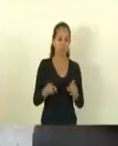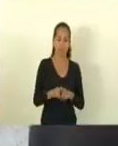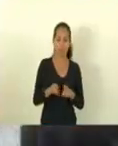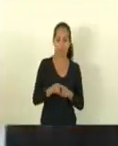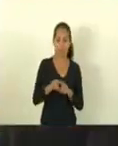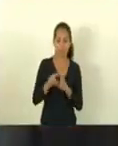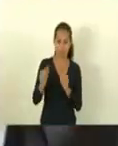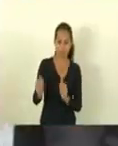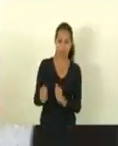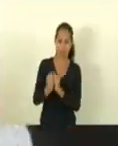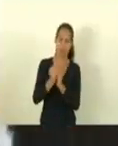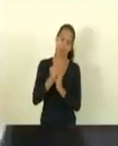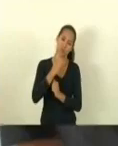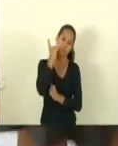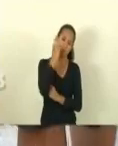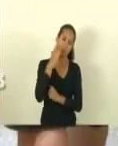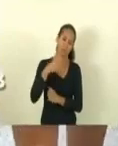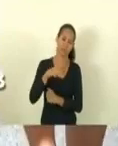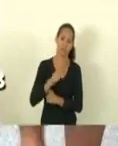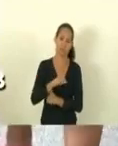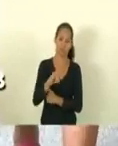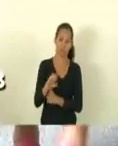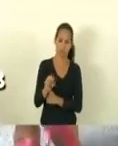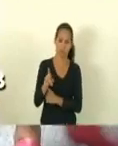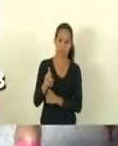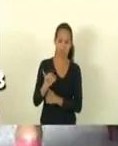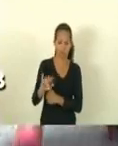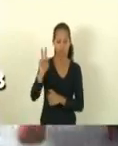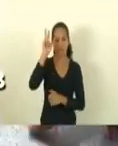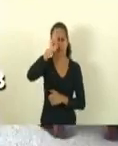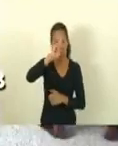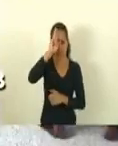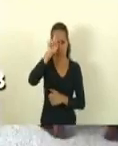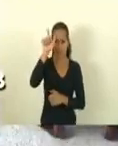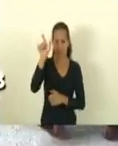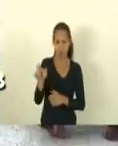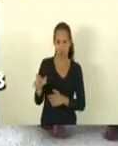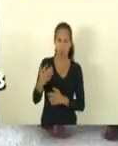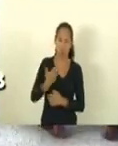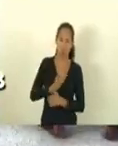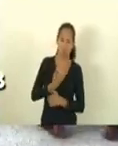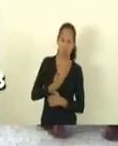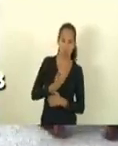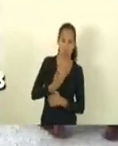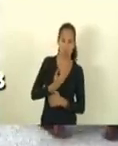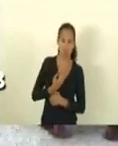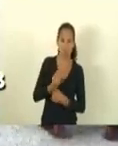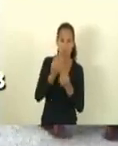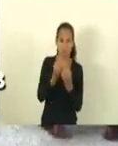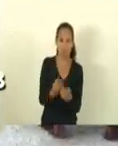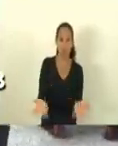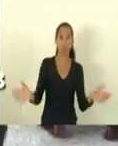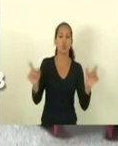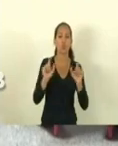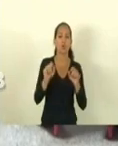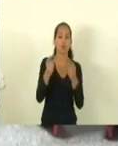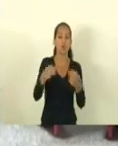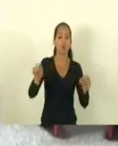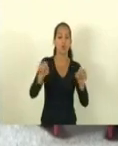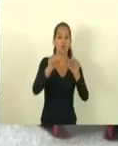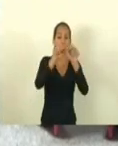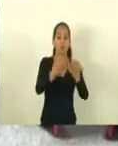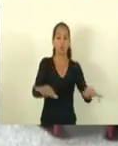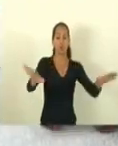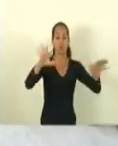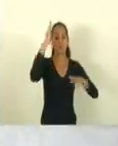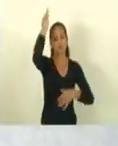também com o deputado Sérgio Majeski, né? Lembrar que nós tivemos um grande amigo que levou música para muitas pessoas, chegou no